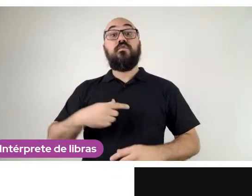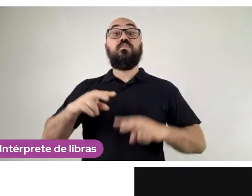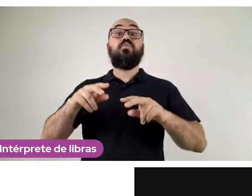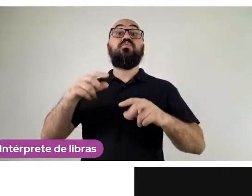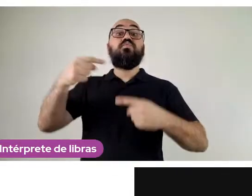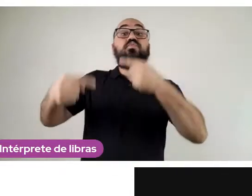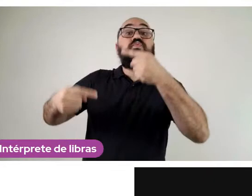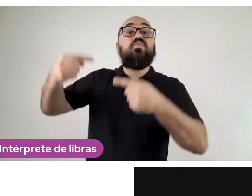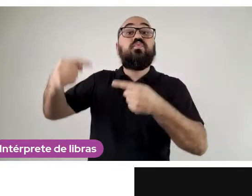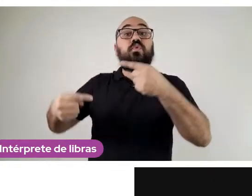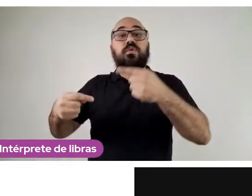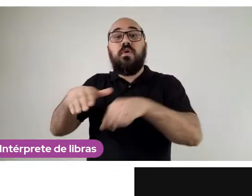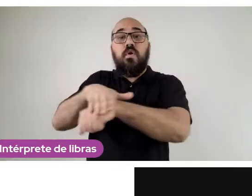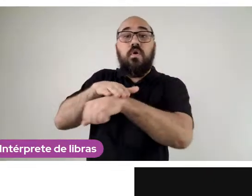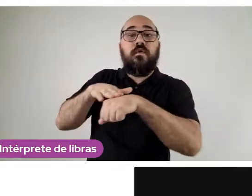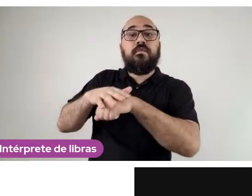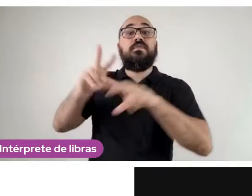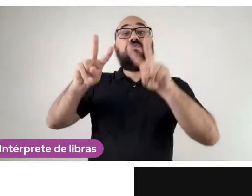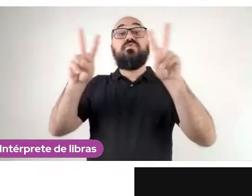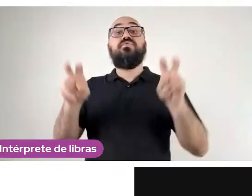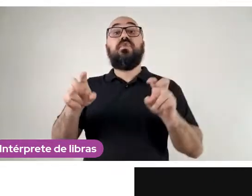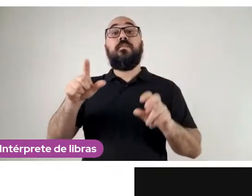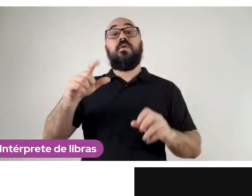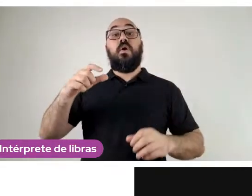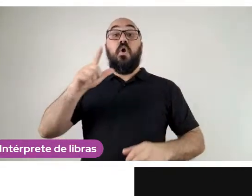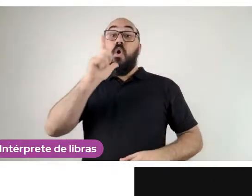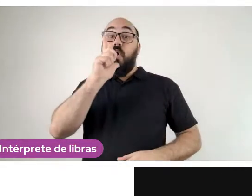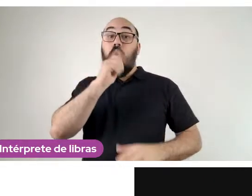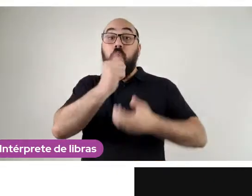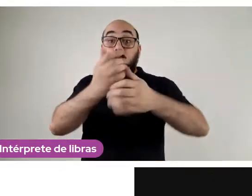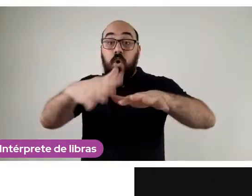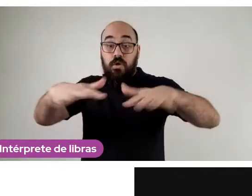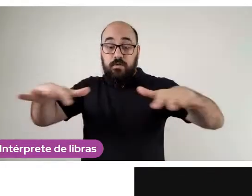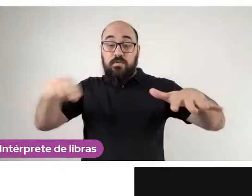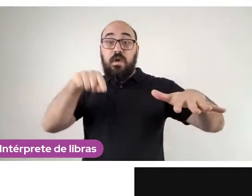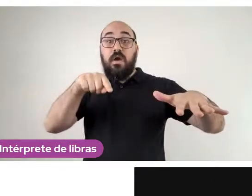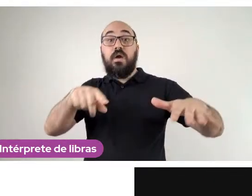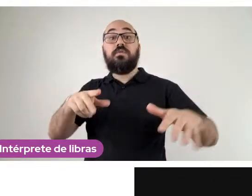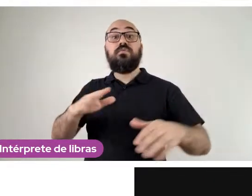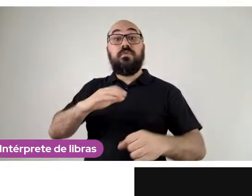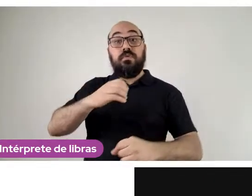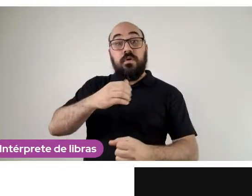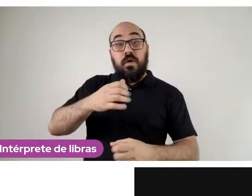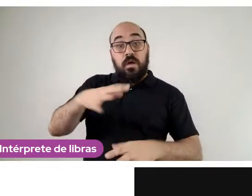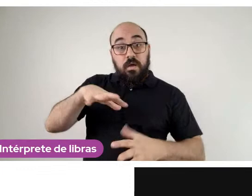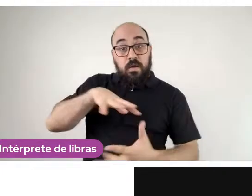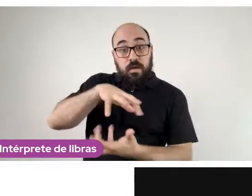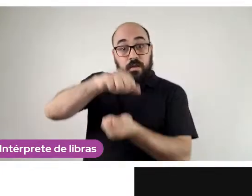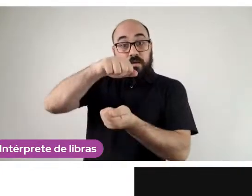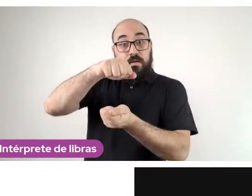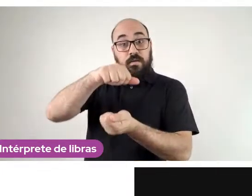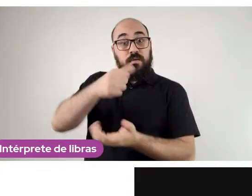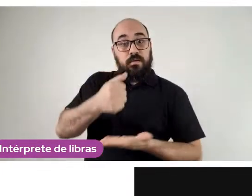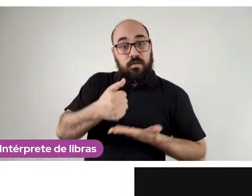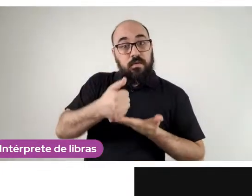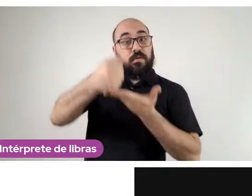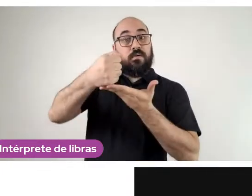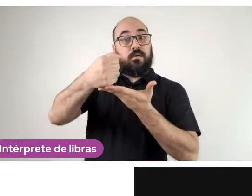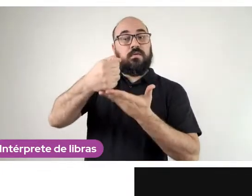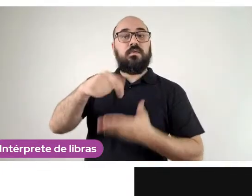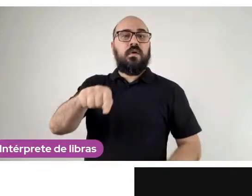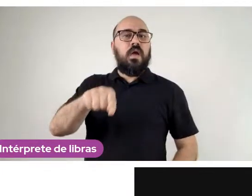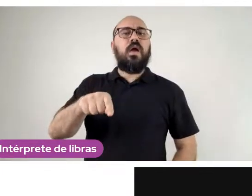sustentável. E nessa mesa a gente traz duas participações internacionais, tá? A primeira, né, que vai ser a